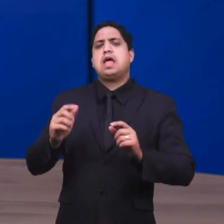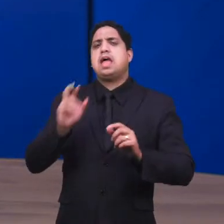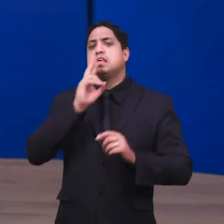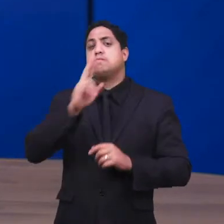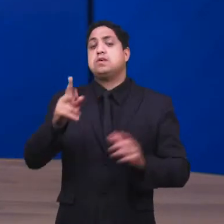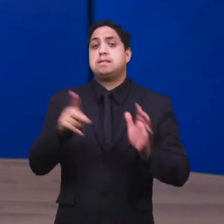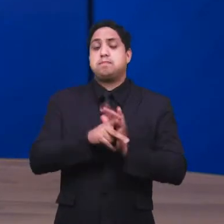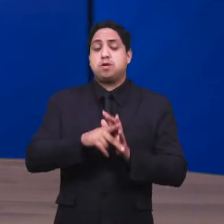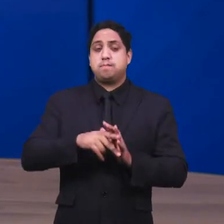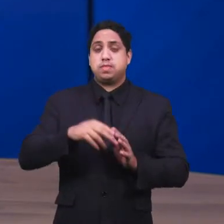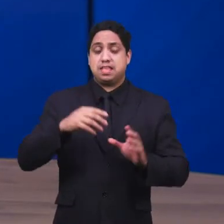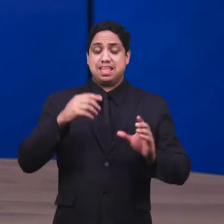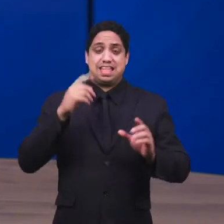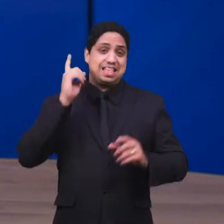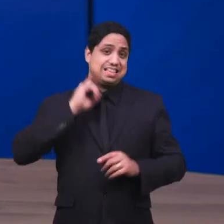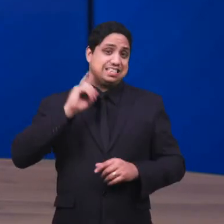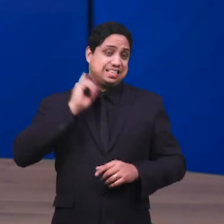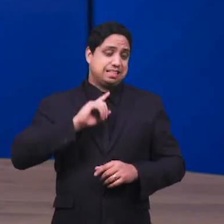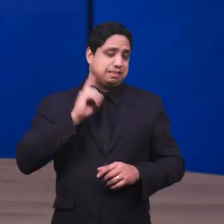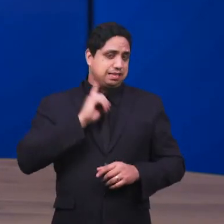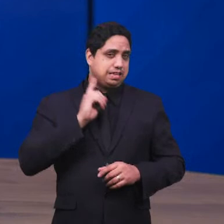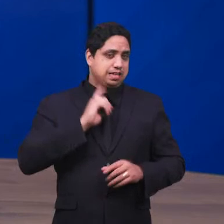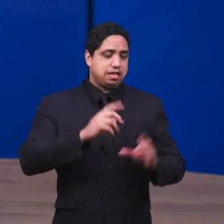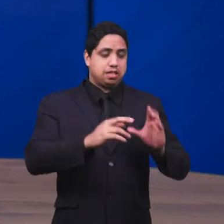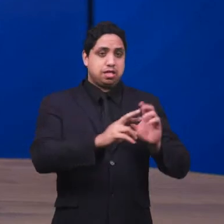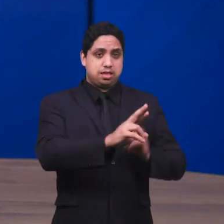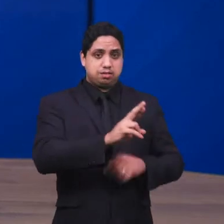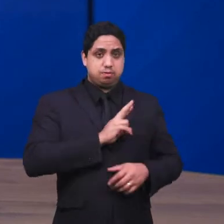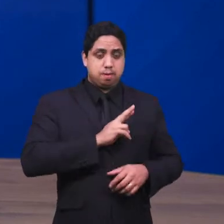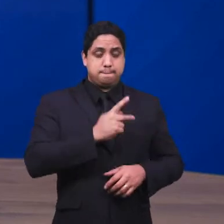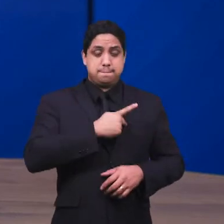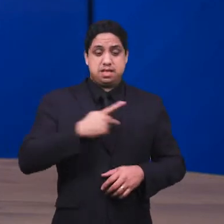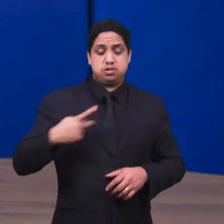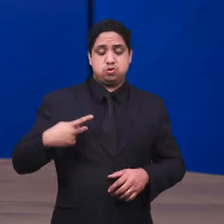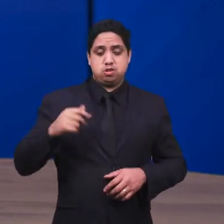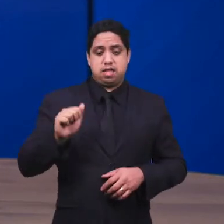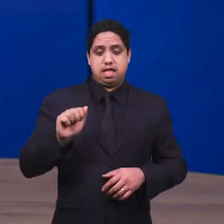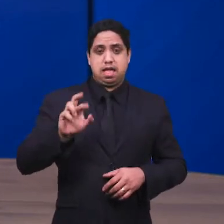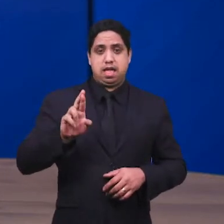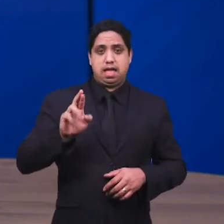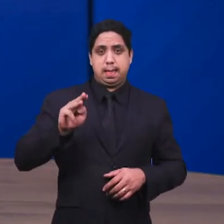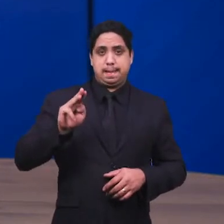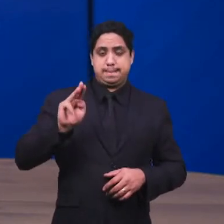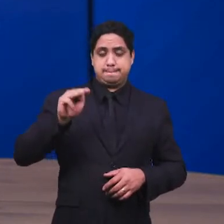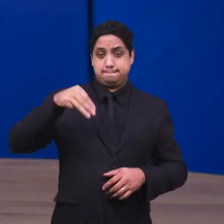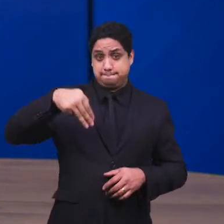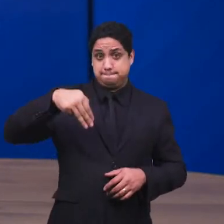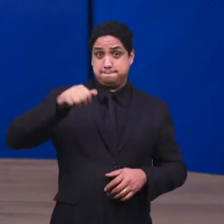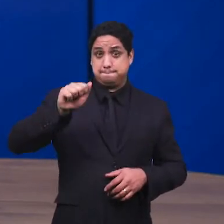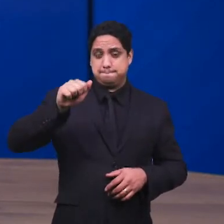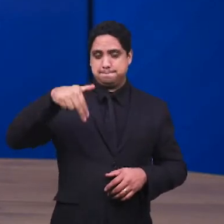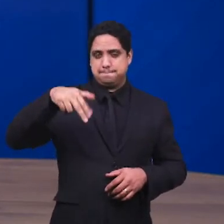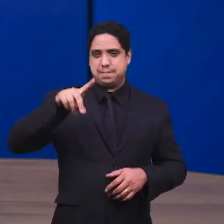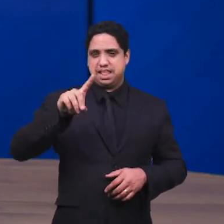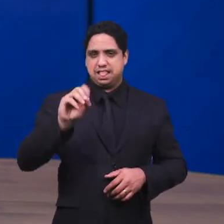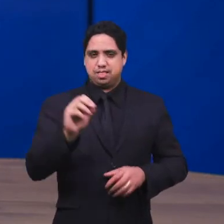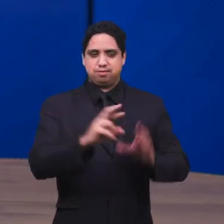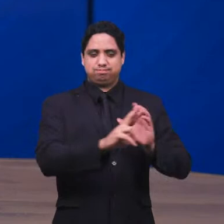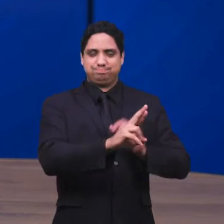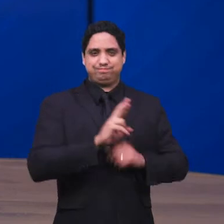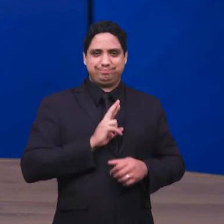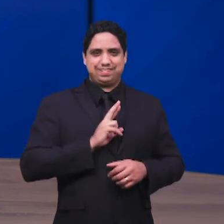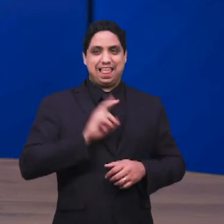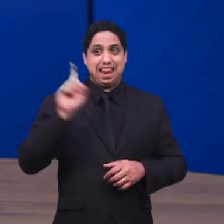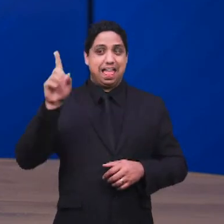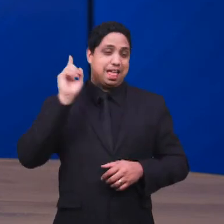virá do estado de Minas Gerais. E quem vai nos dar essa resposta é um pastor, o pastor Armando Fernando Rocha, nosso companheiro